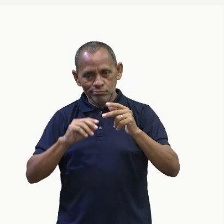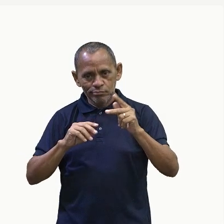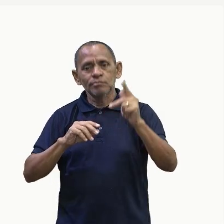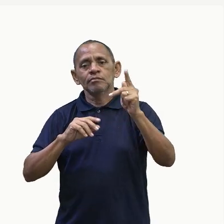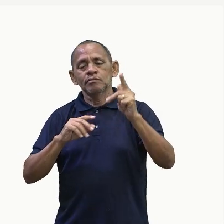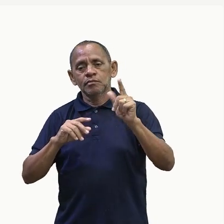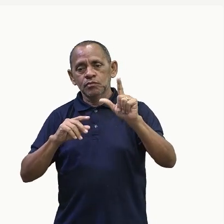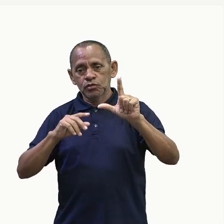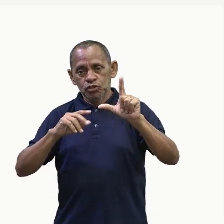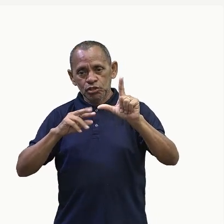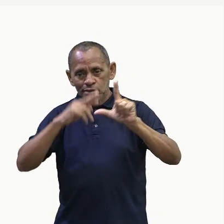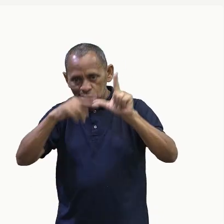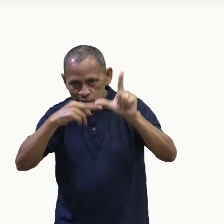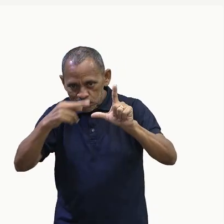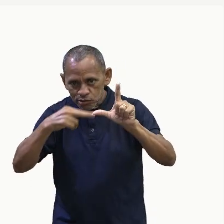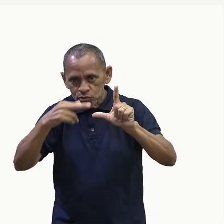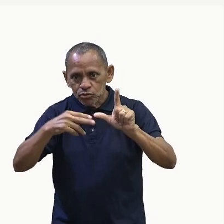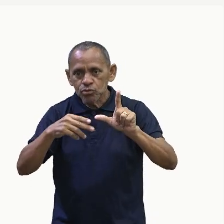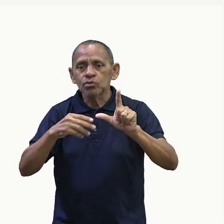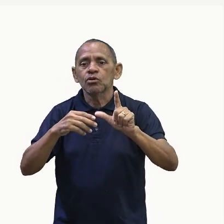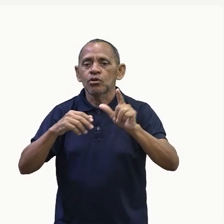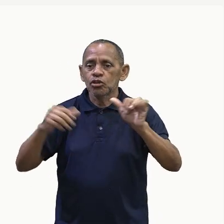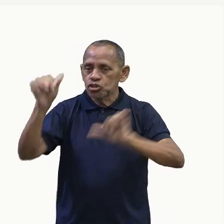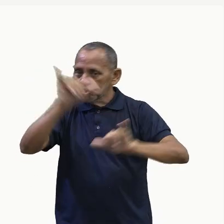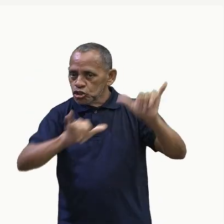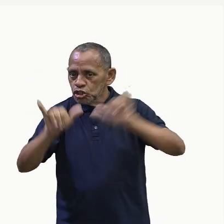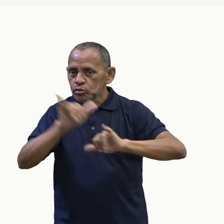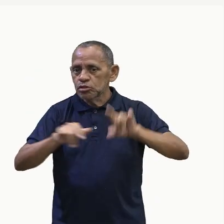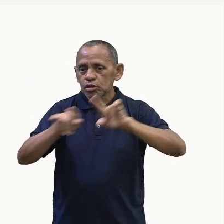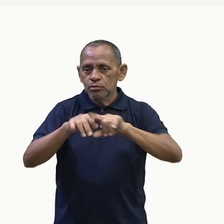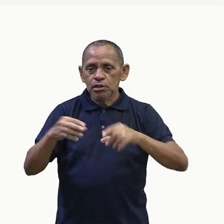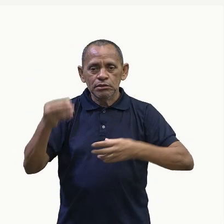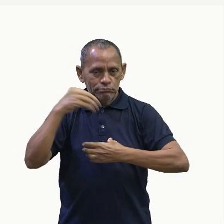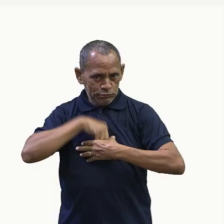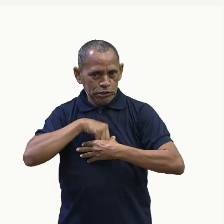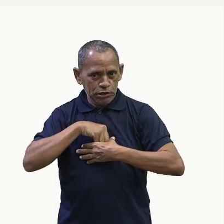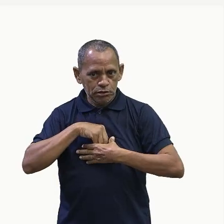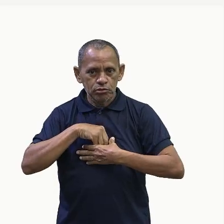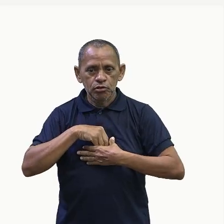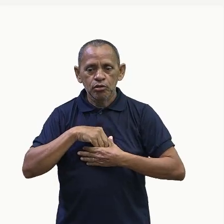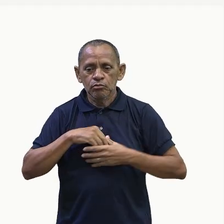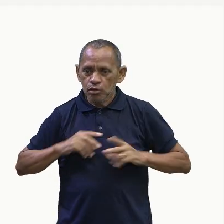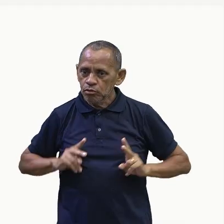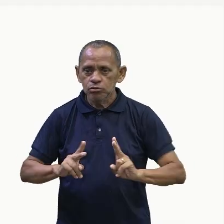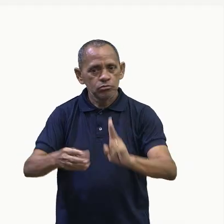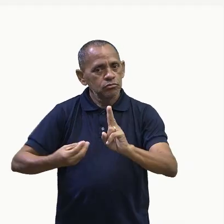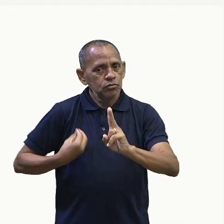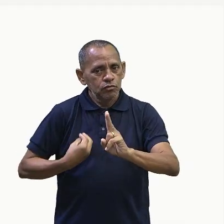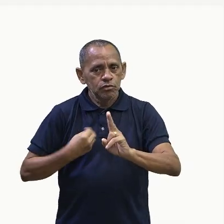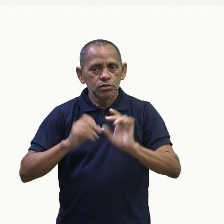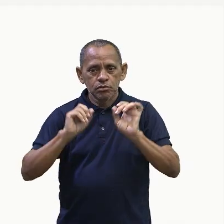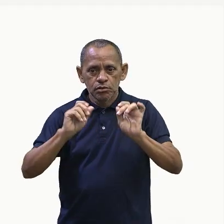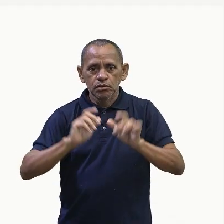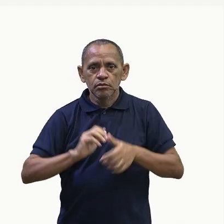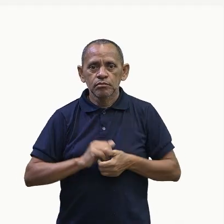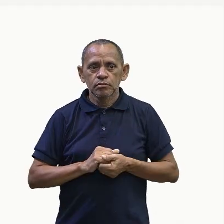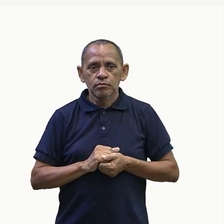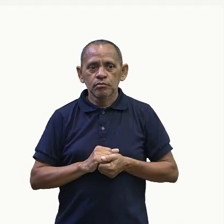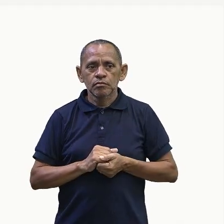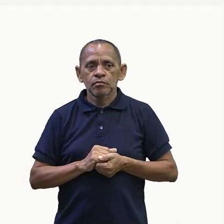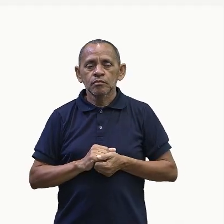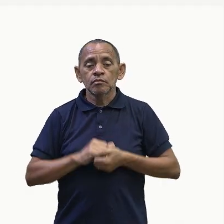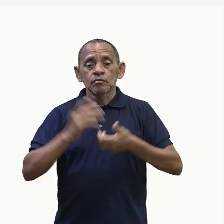seu organismo, né, para manter a vida, manter-se vivo, tá? Então, a partir